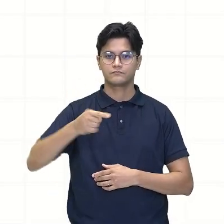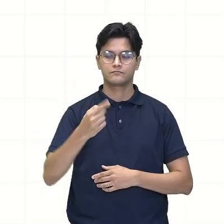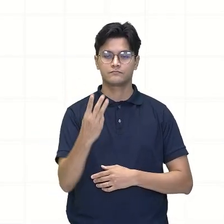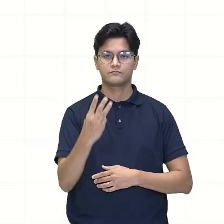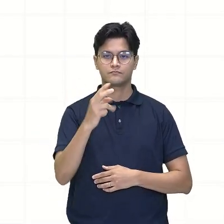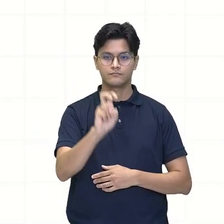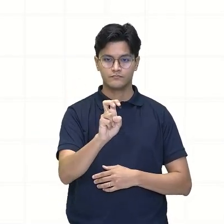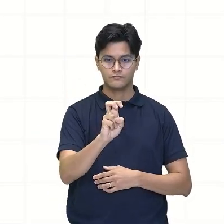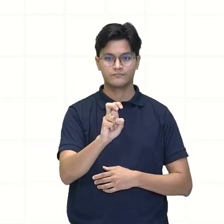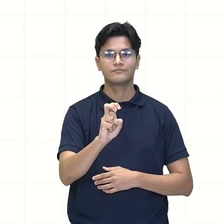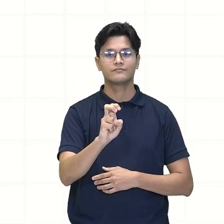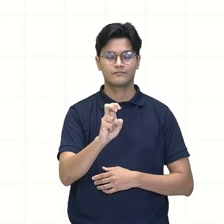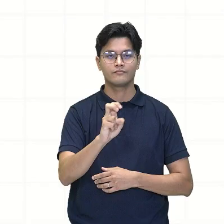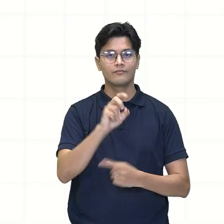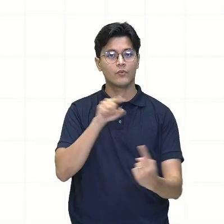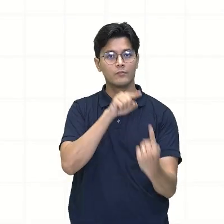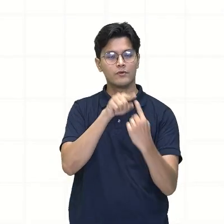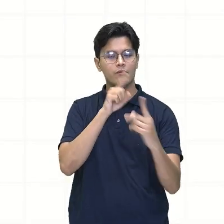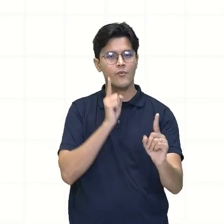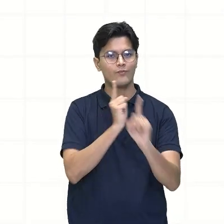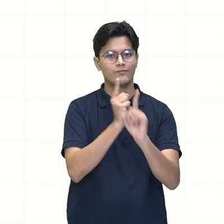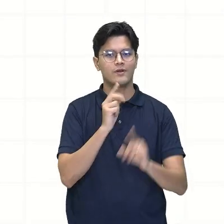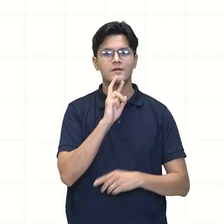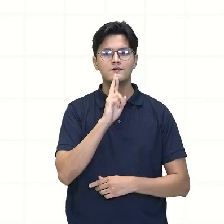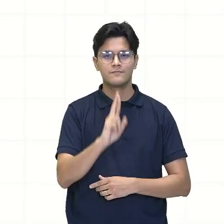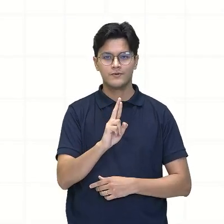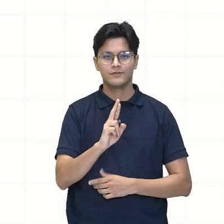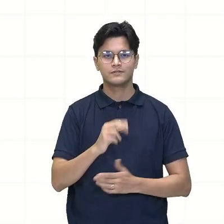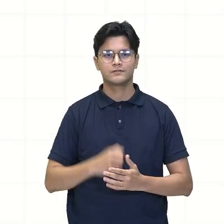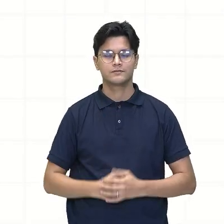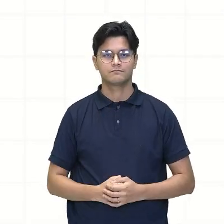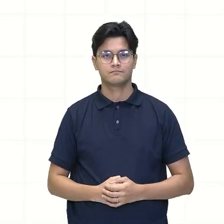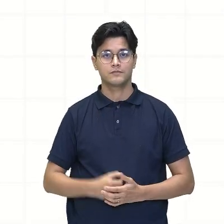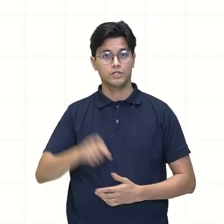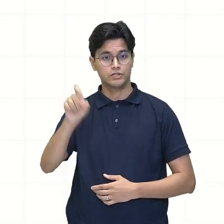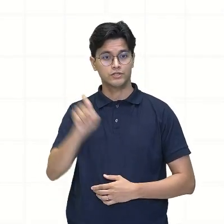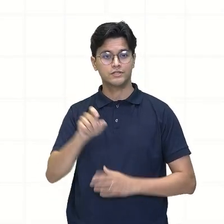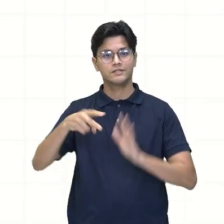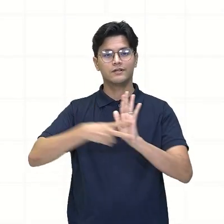nossa resposta. X é igual a